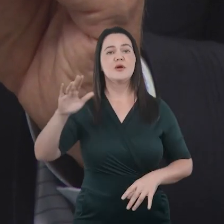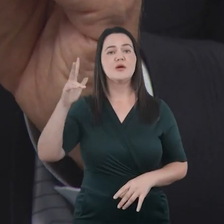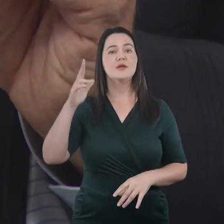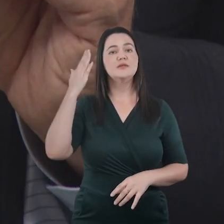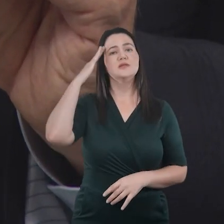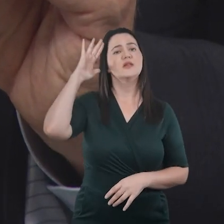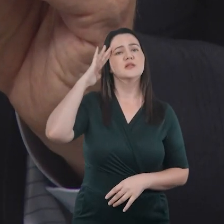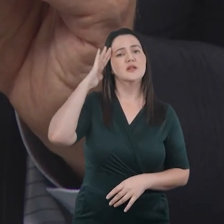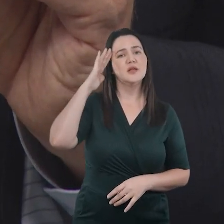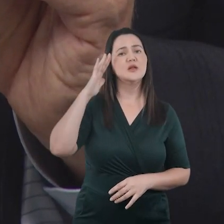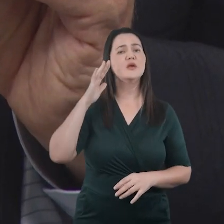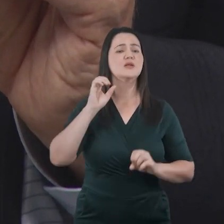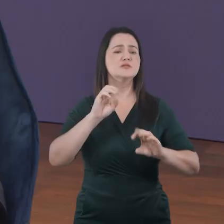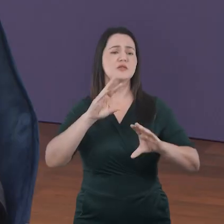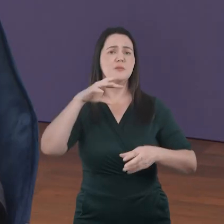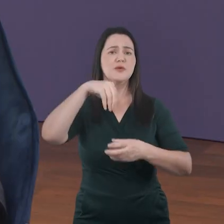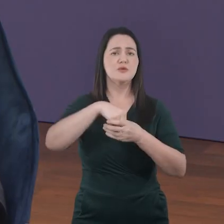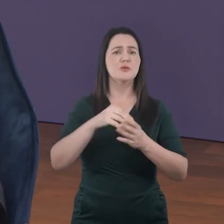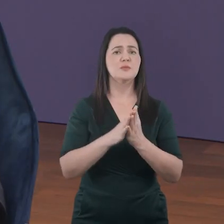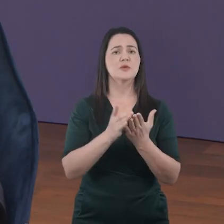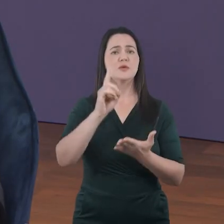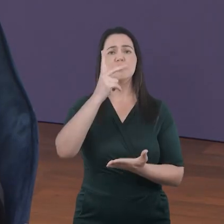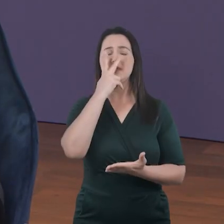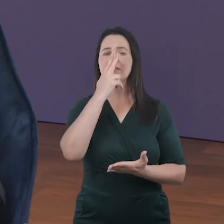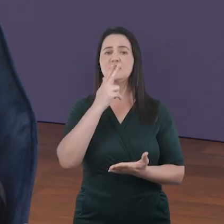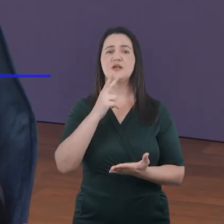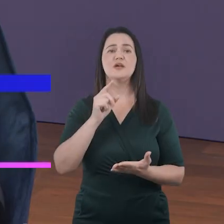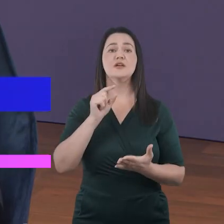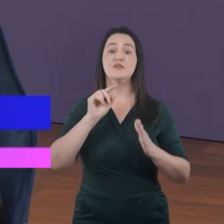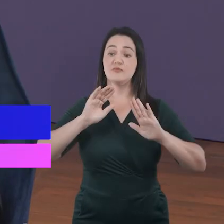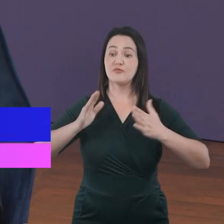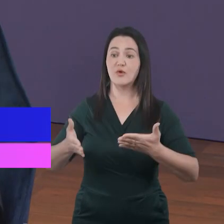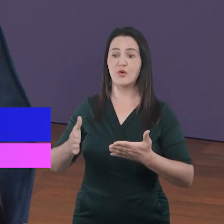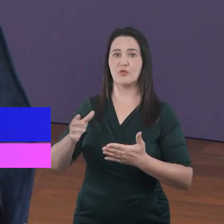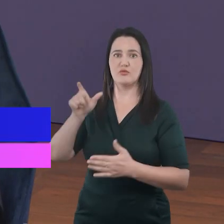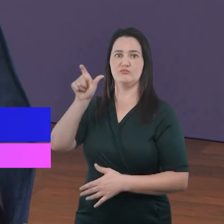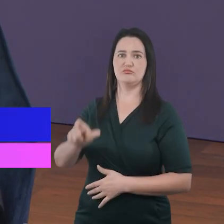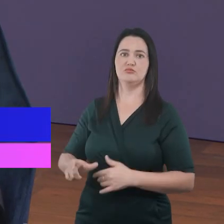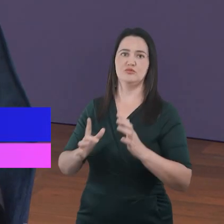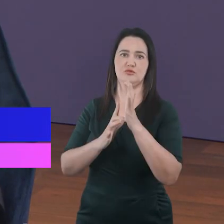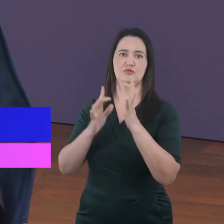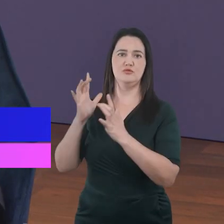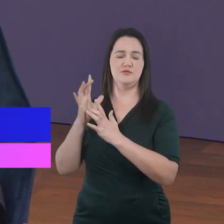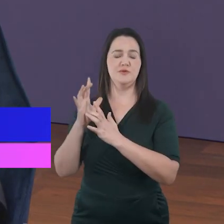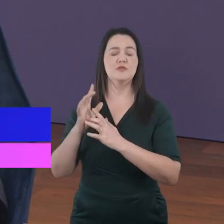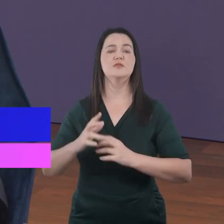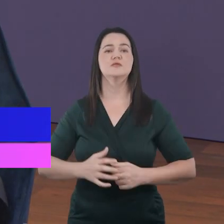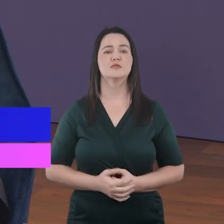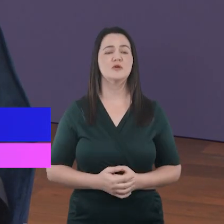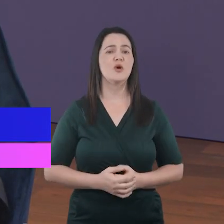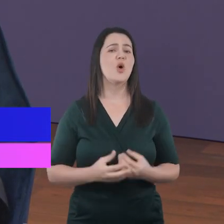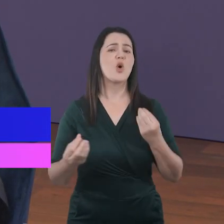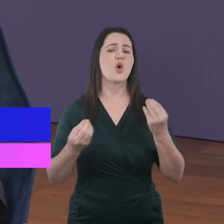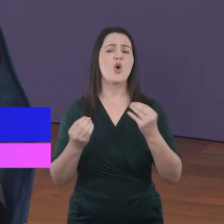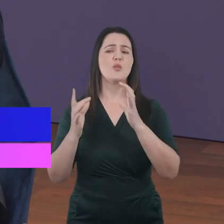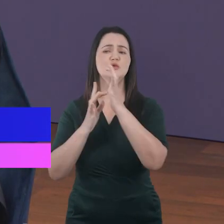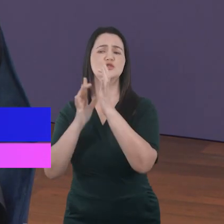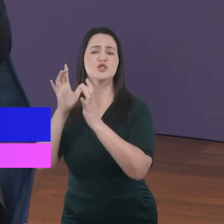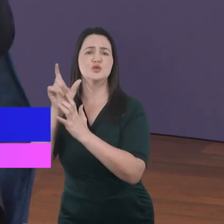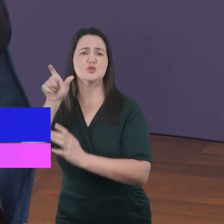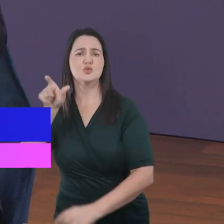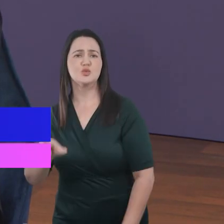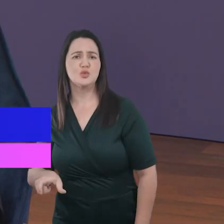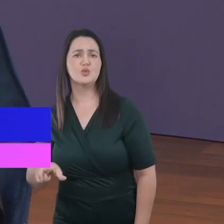especiais, onde você vai entender as principais doutrinas da palavra de Deus, baseada na vida de Jesus. Então você vai